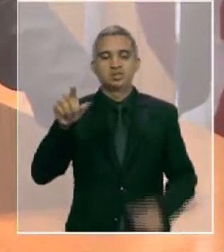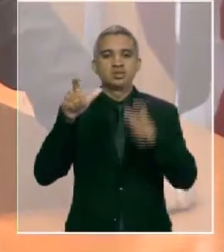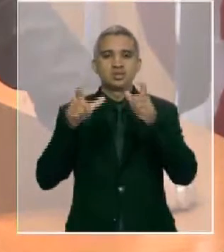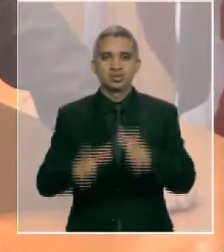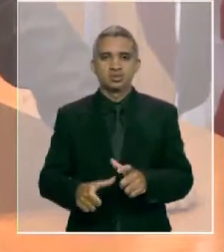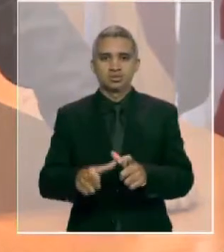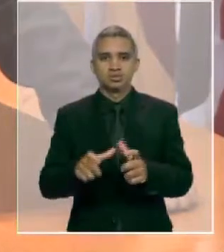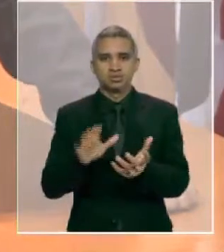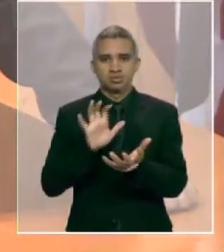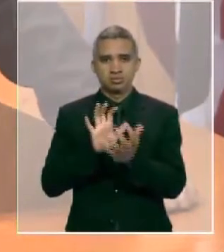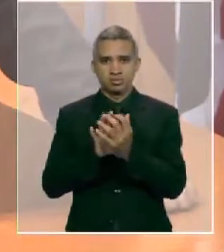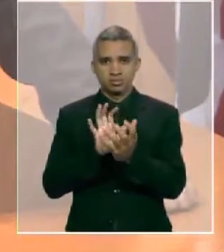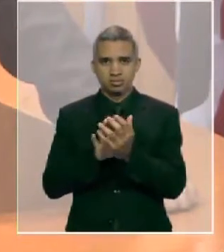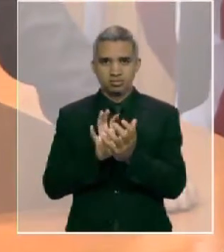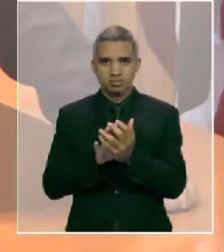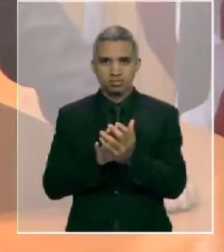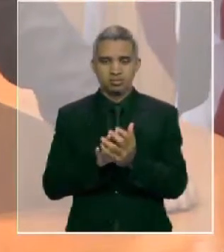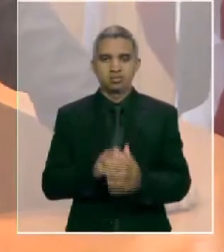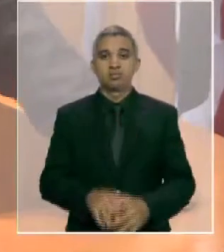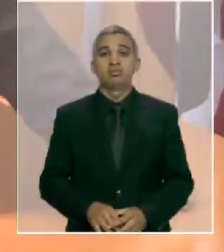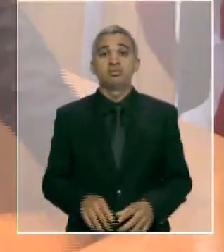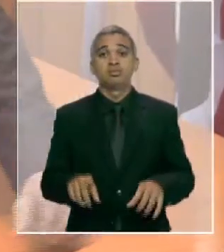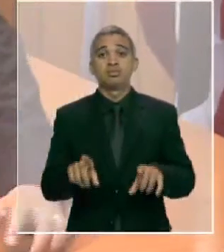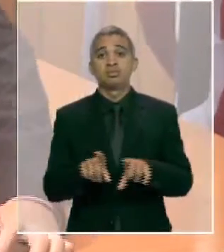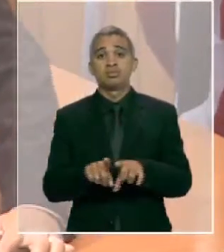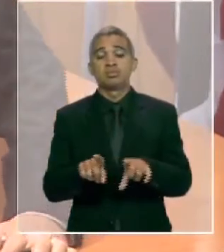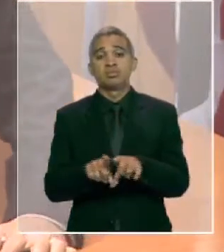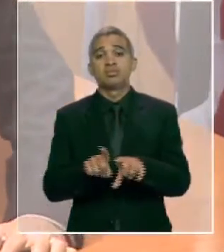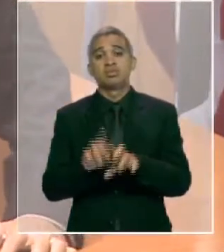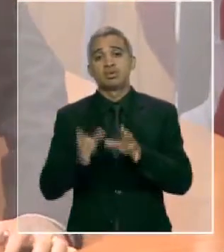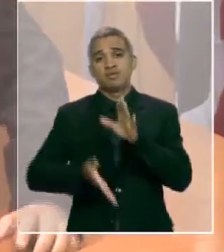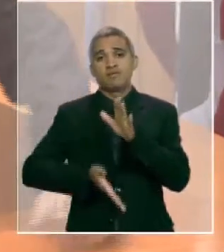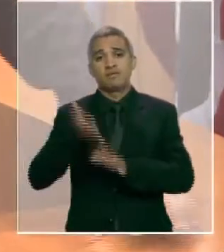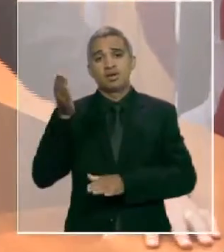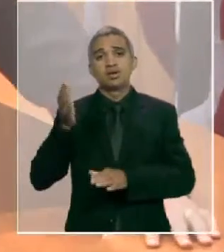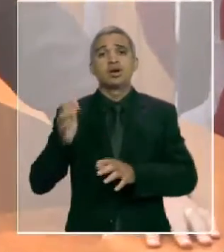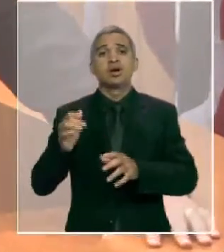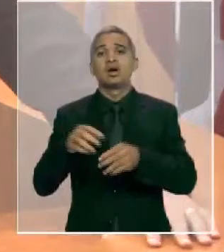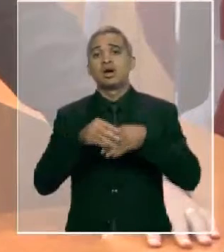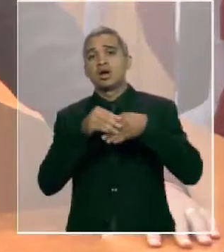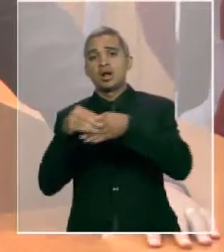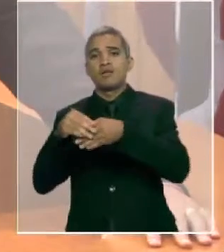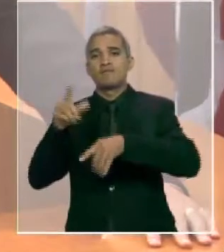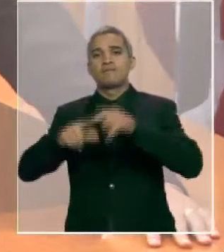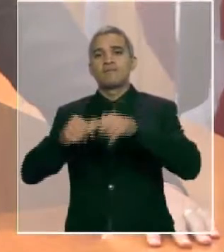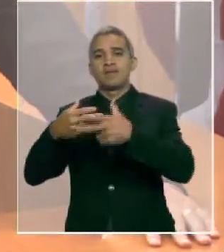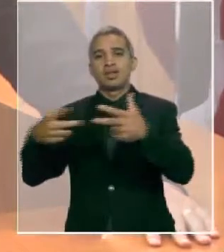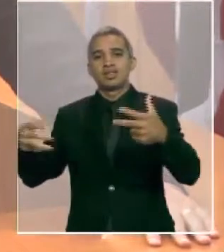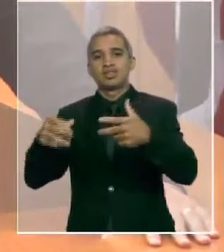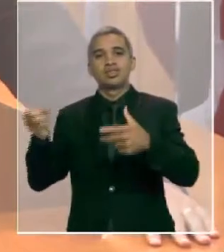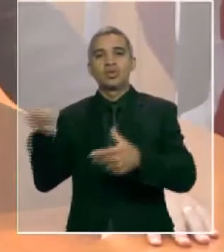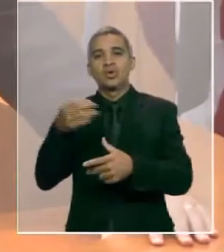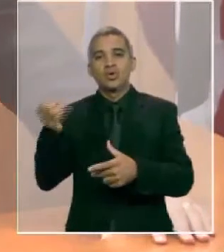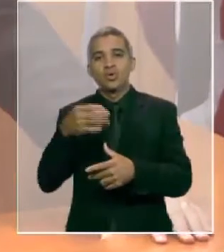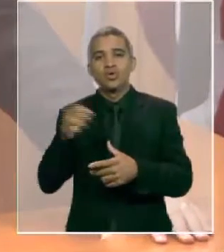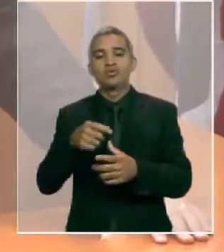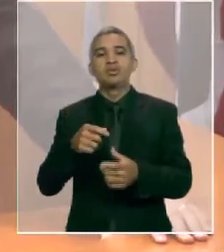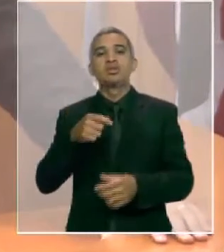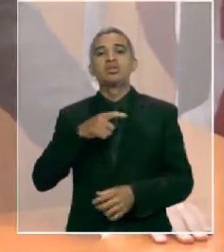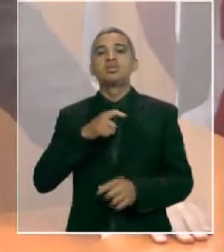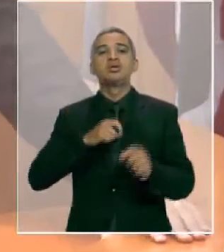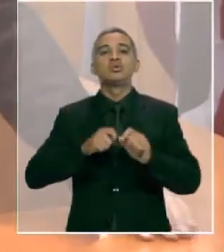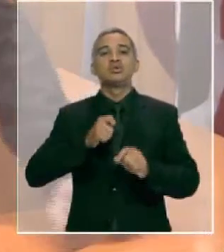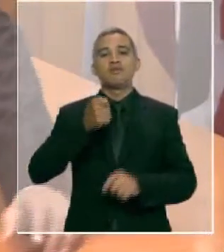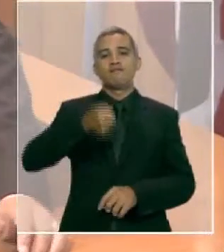viajar levando esses equipamentos novos para garantir cada vez mais esta força do paradesporto da equipe